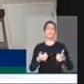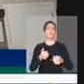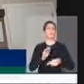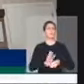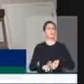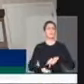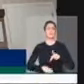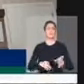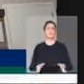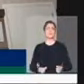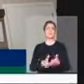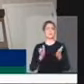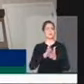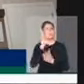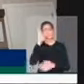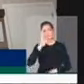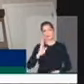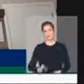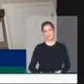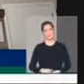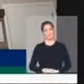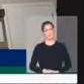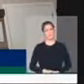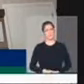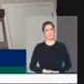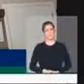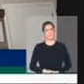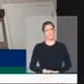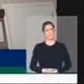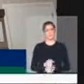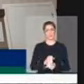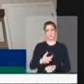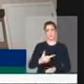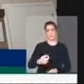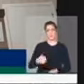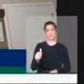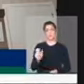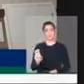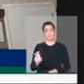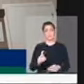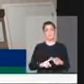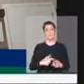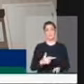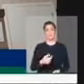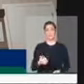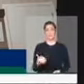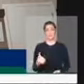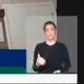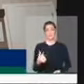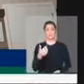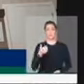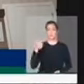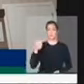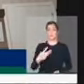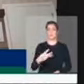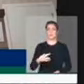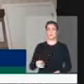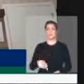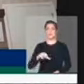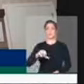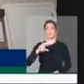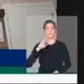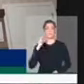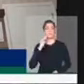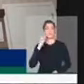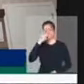o mais pobre do país nós chegamos em 2015/2016 com 13,9 milhões de famílias